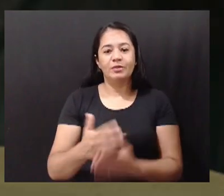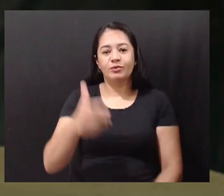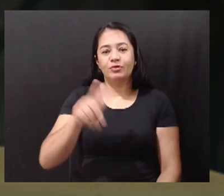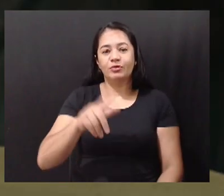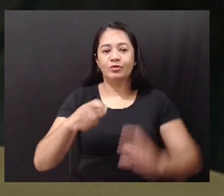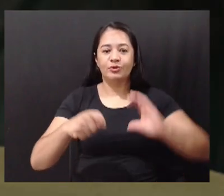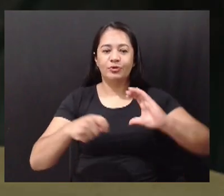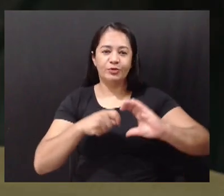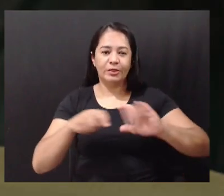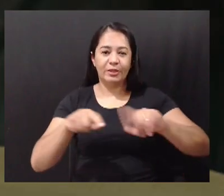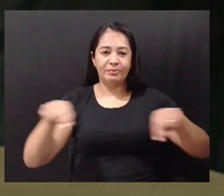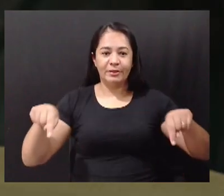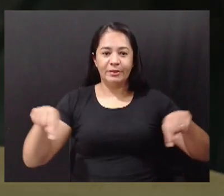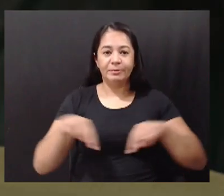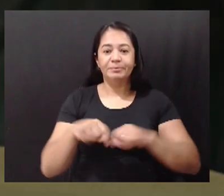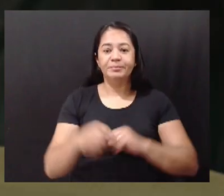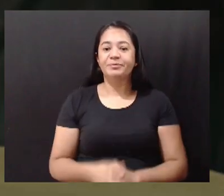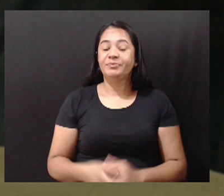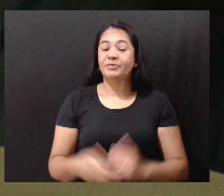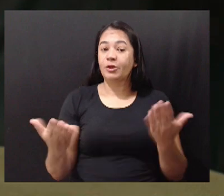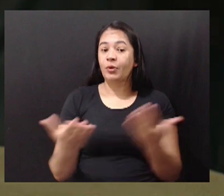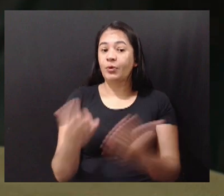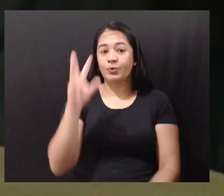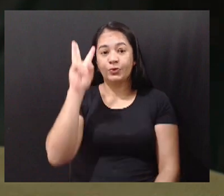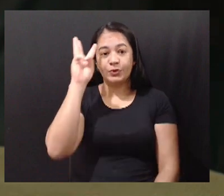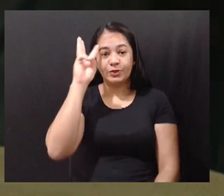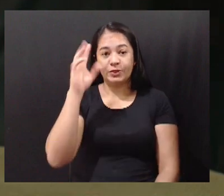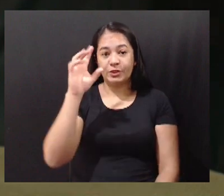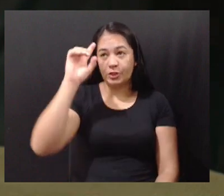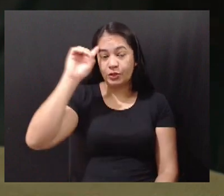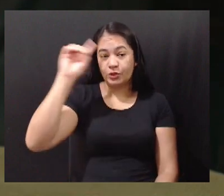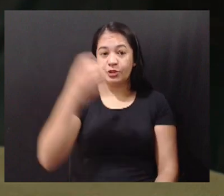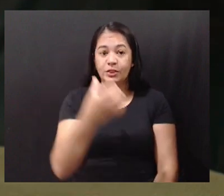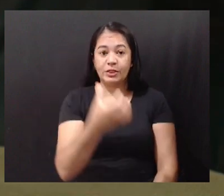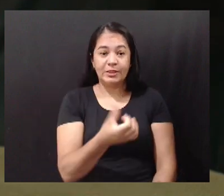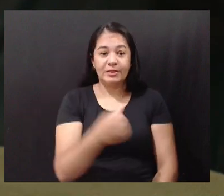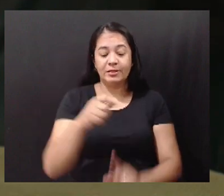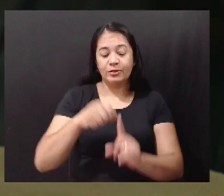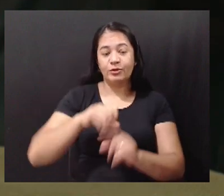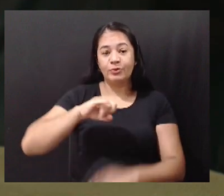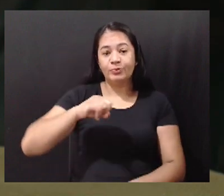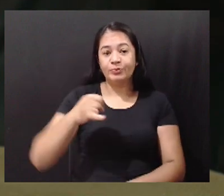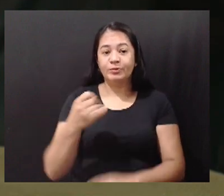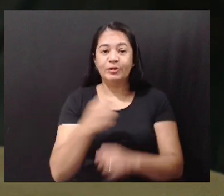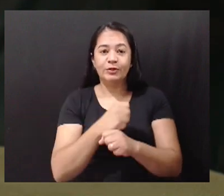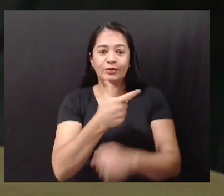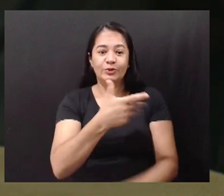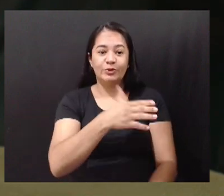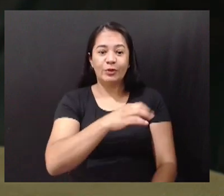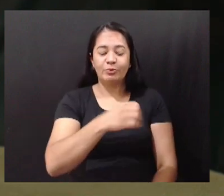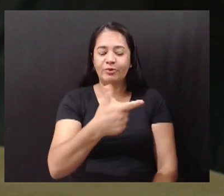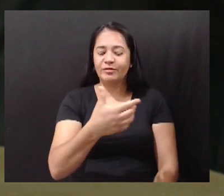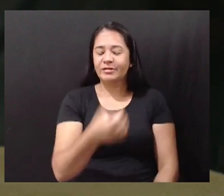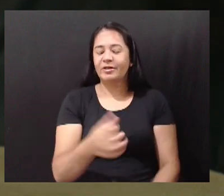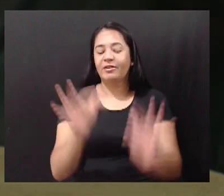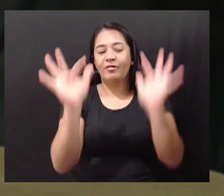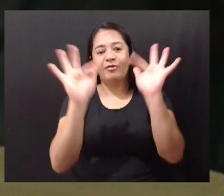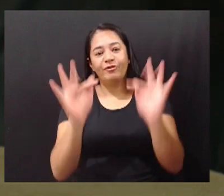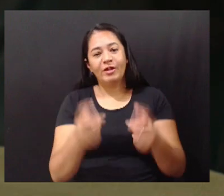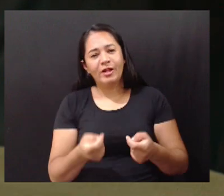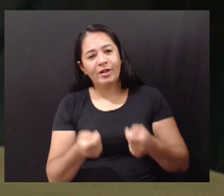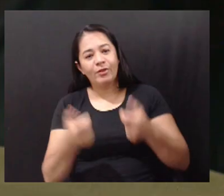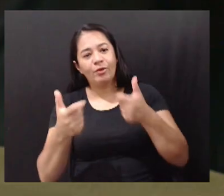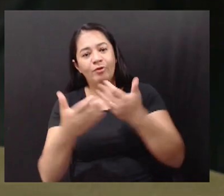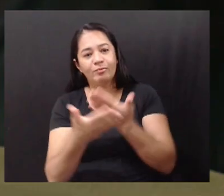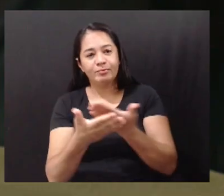Estúdio Câmara. Hoje, terça-feira, dia 6 de janeiro de 2026. Feliz ano novo para você. O